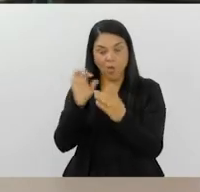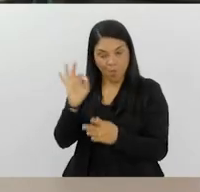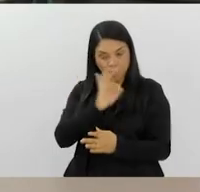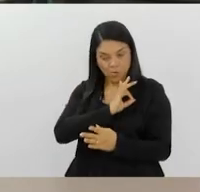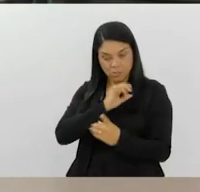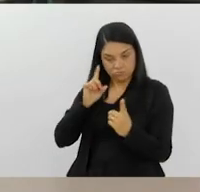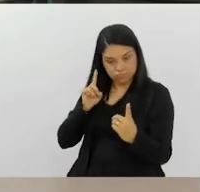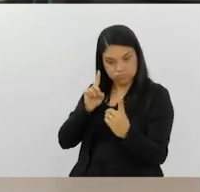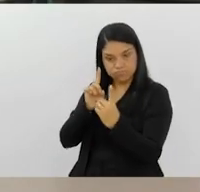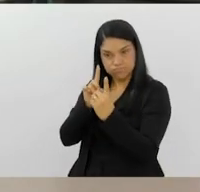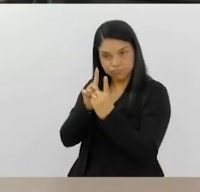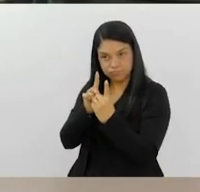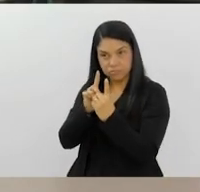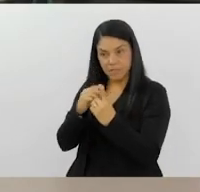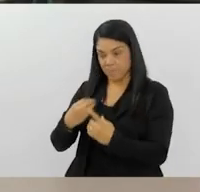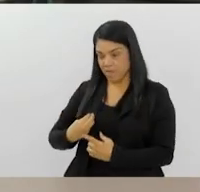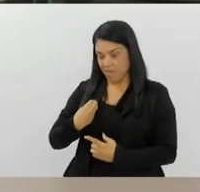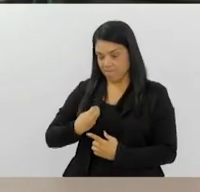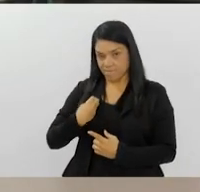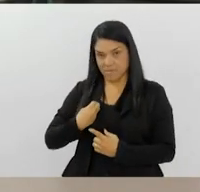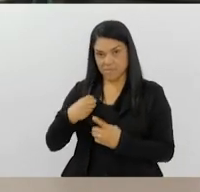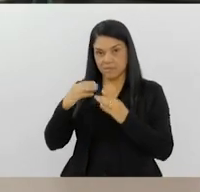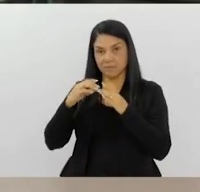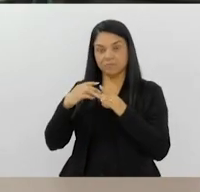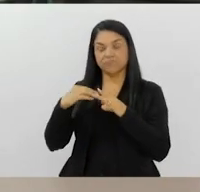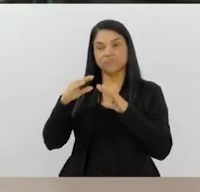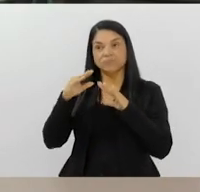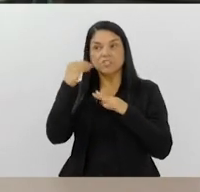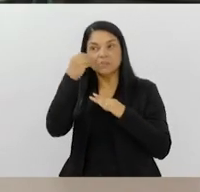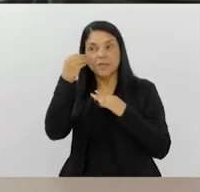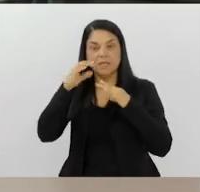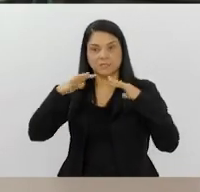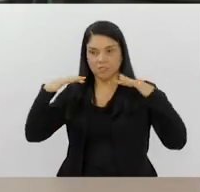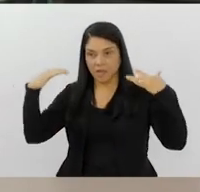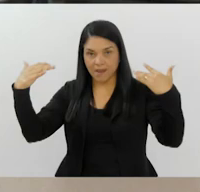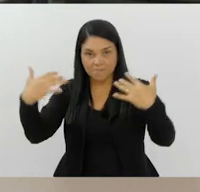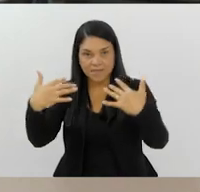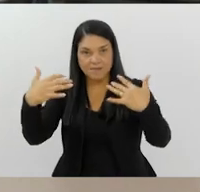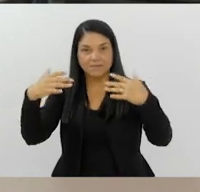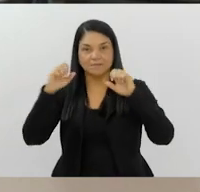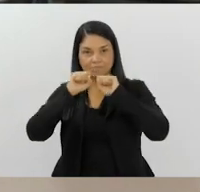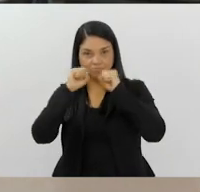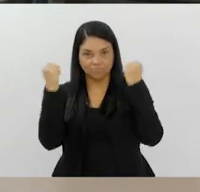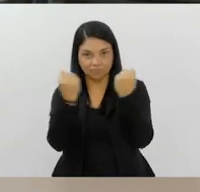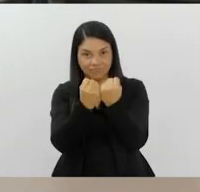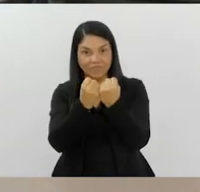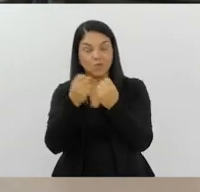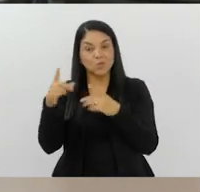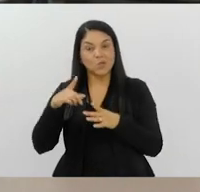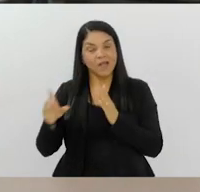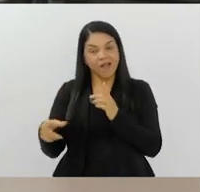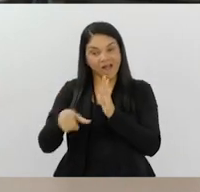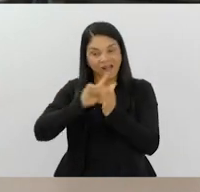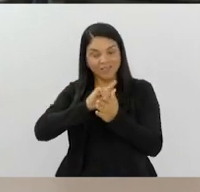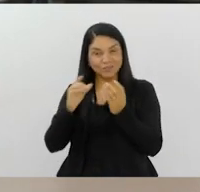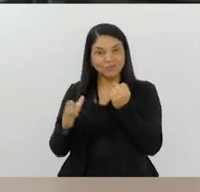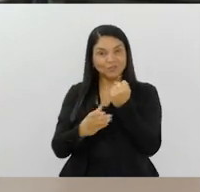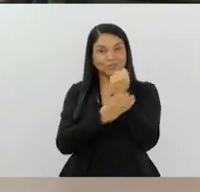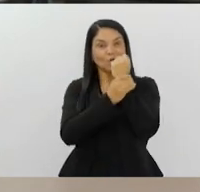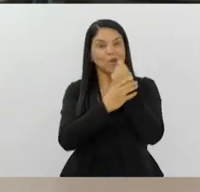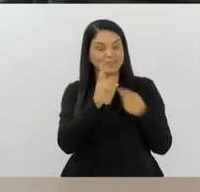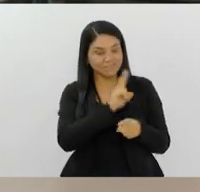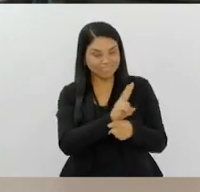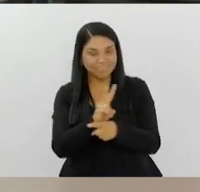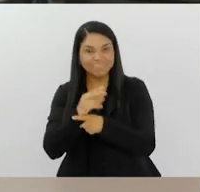em mim na minha vida de arquibancada o segurança ele já foi várias vezes em mim às vezes ele vai primeiro o policial que tem que parar ali a